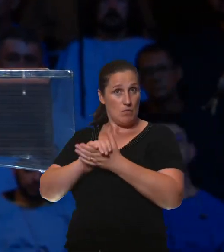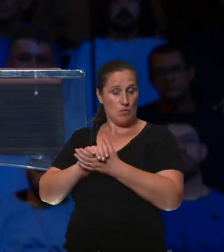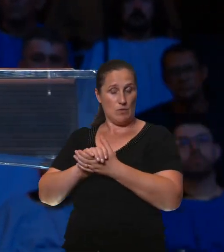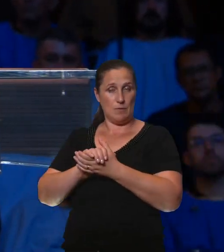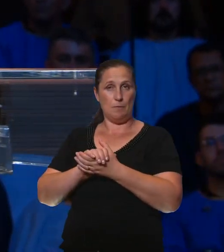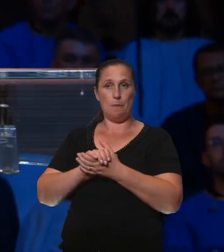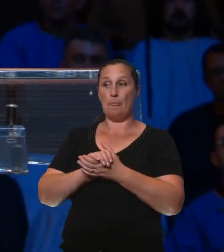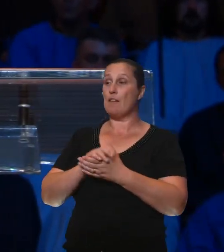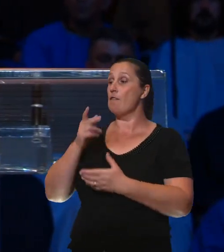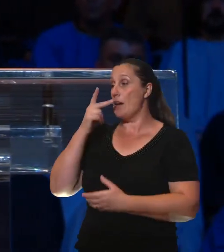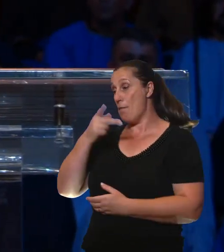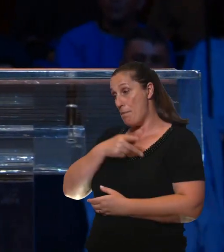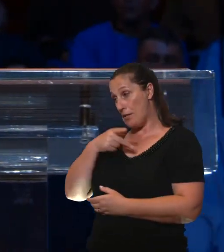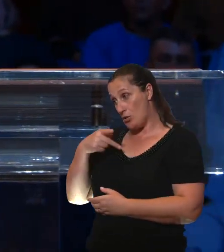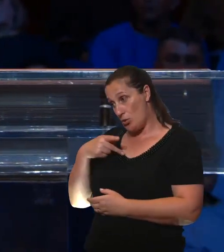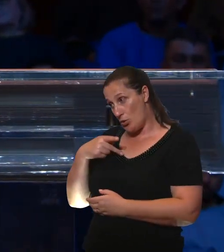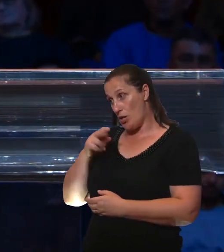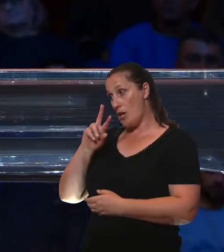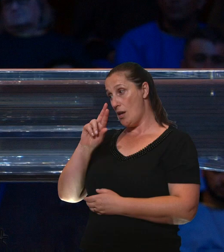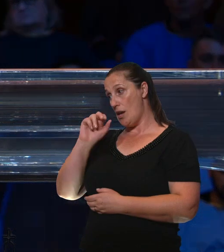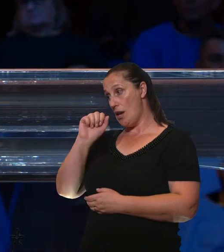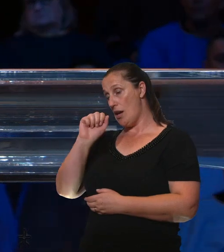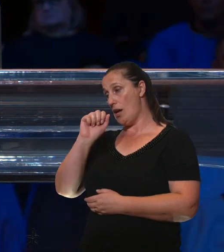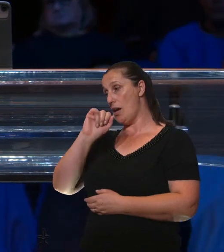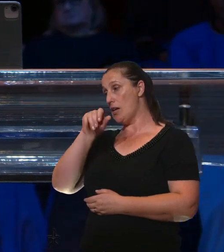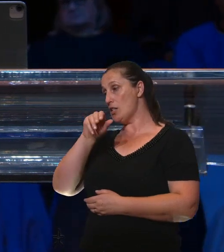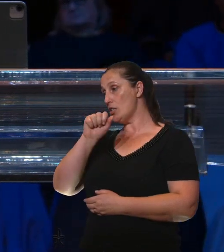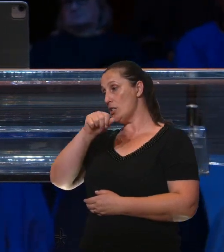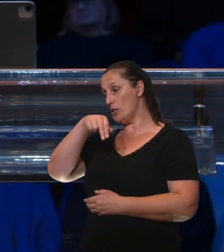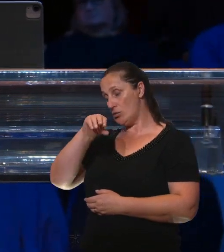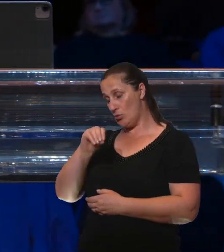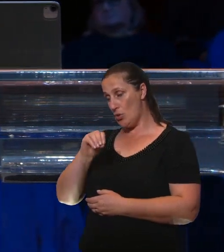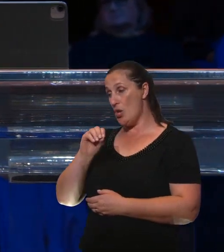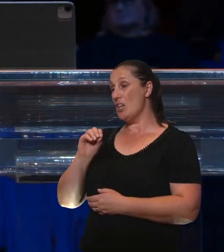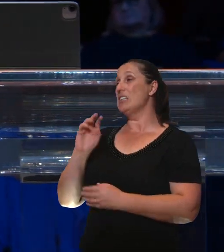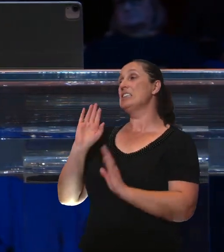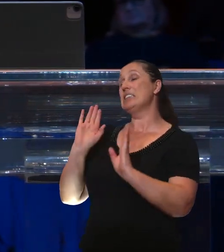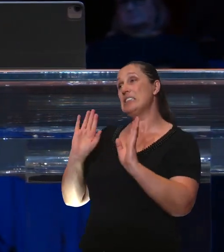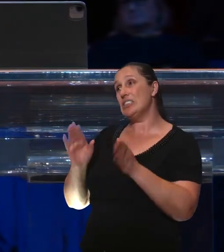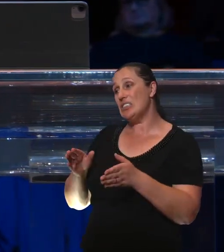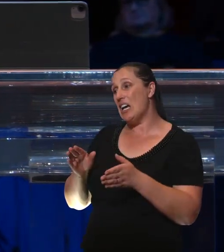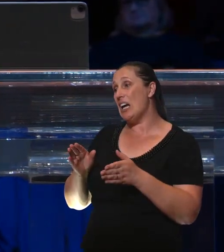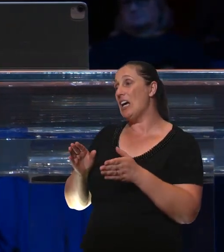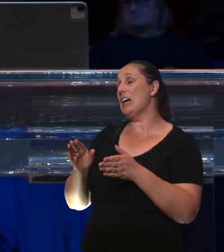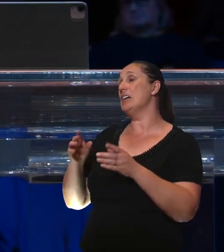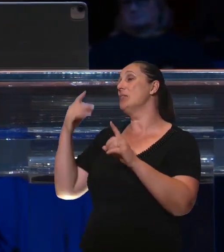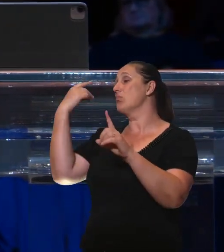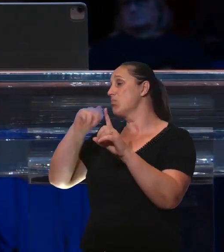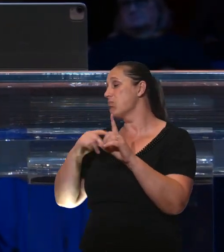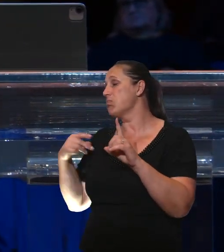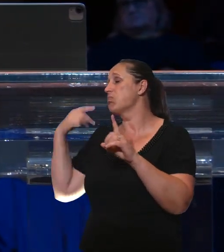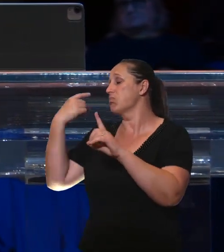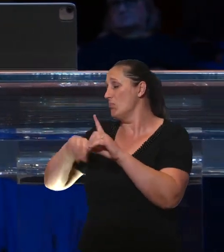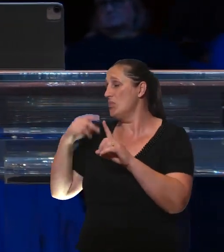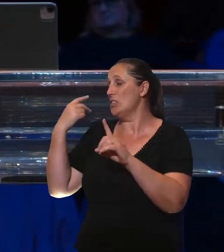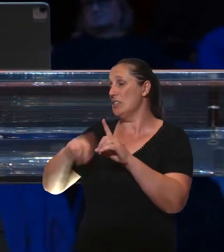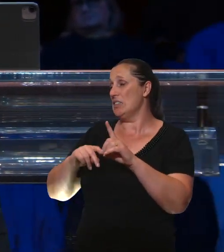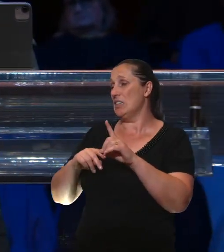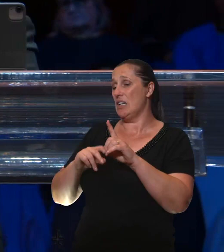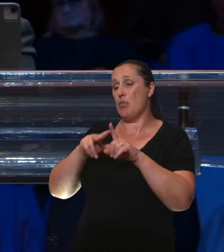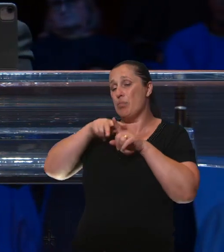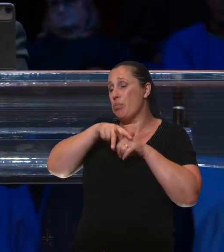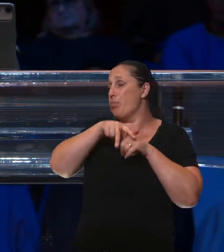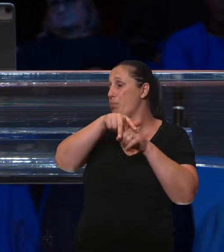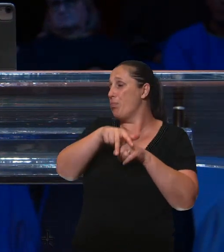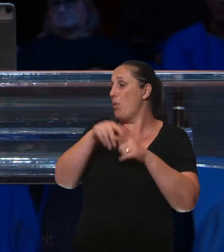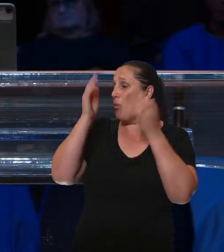Rajandra, você andaram com o senhor a vila inteira em cima do jumentinho,